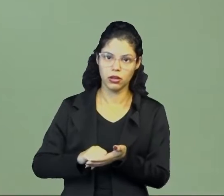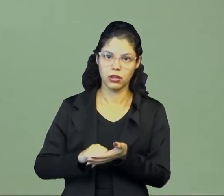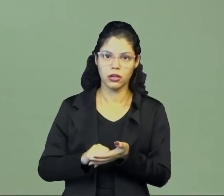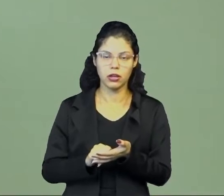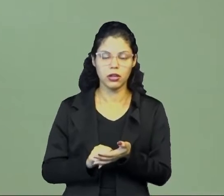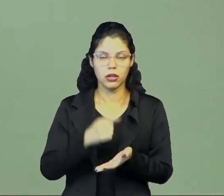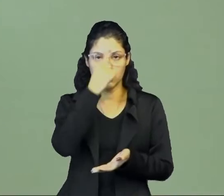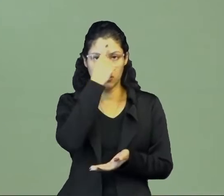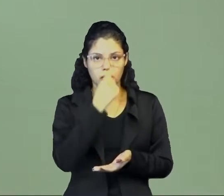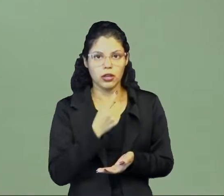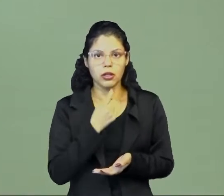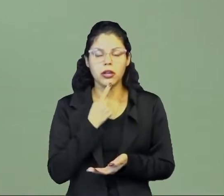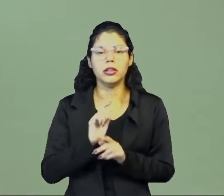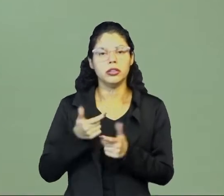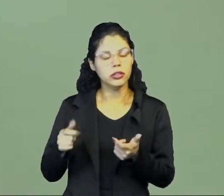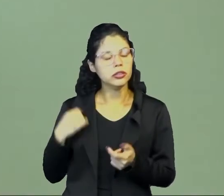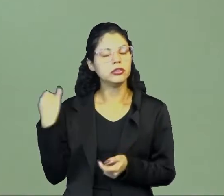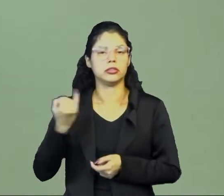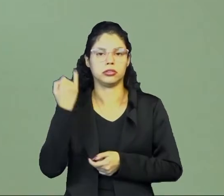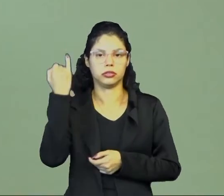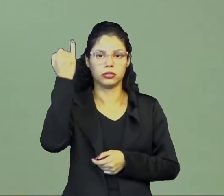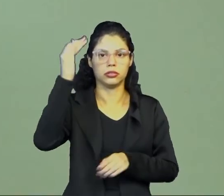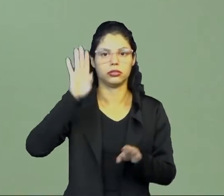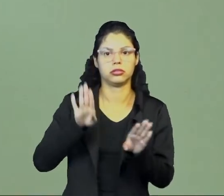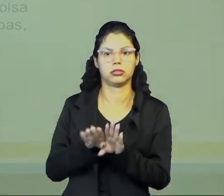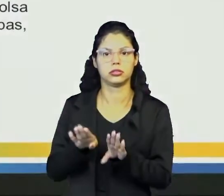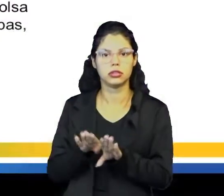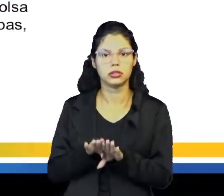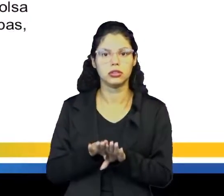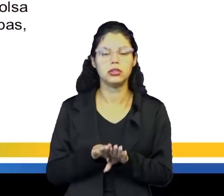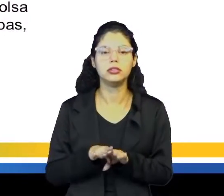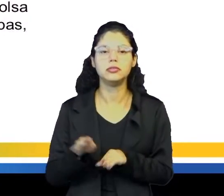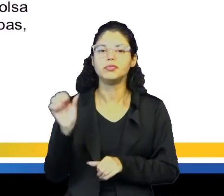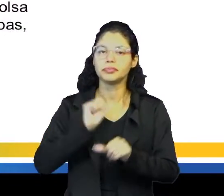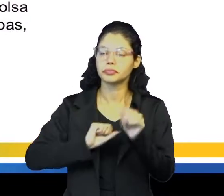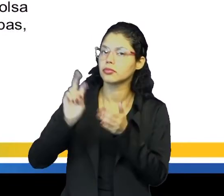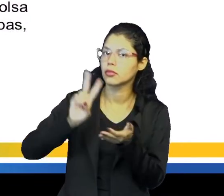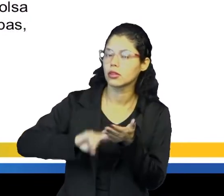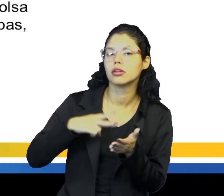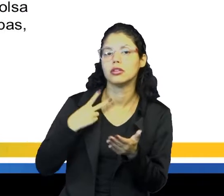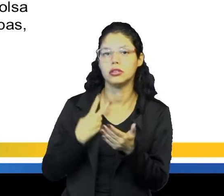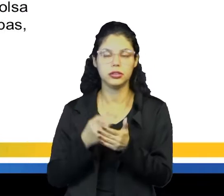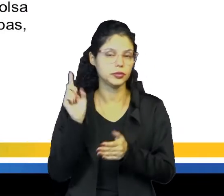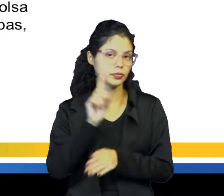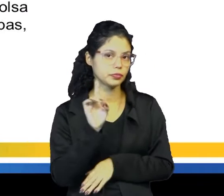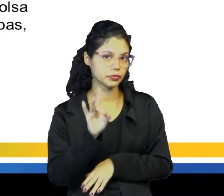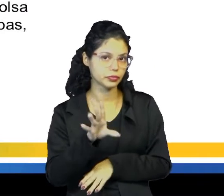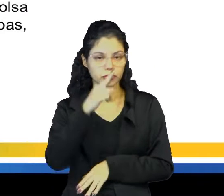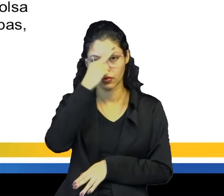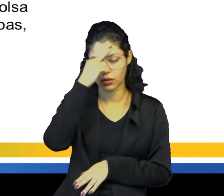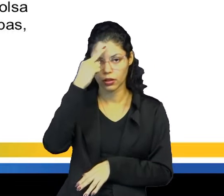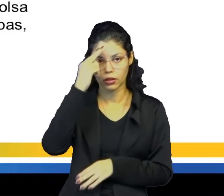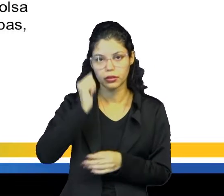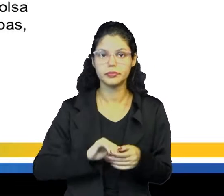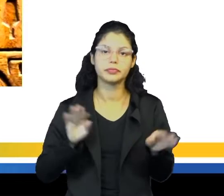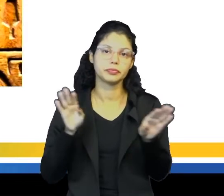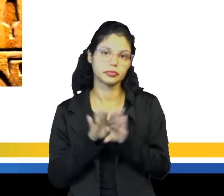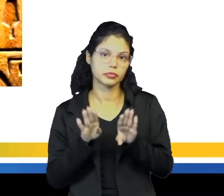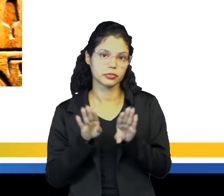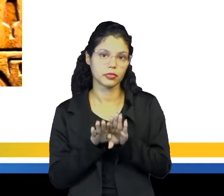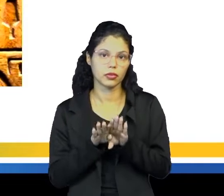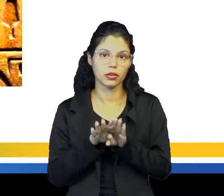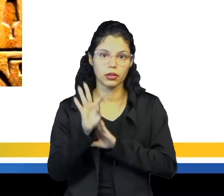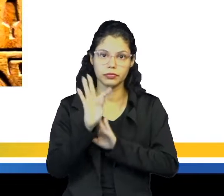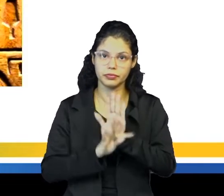eram figuras de grande importância. Eles transcreviam não só a história, né, como